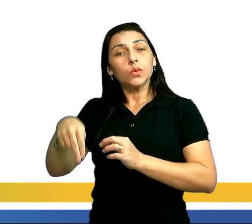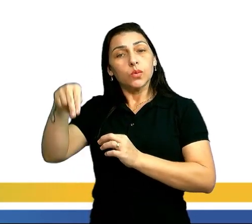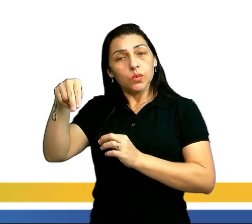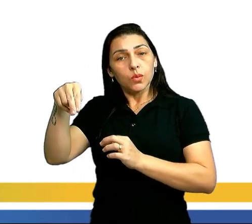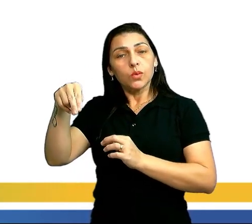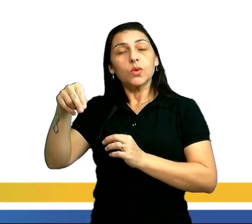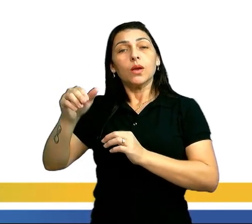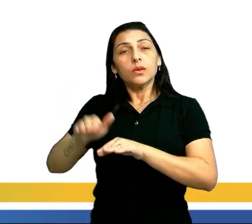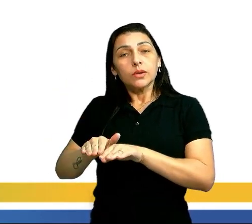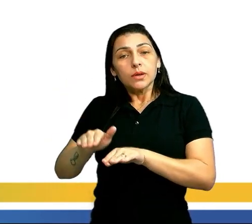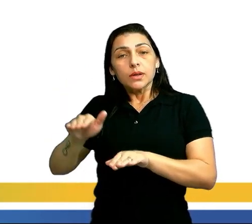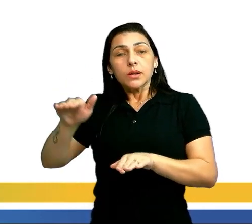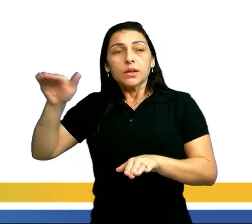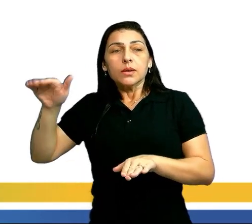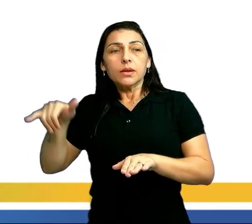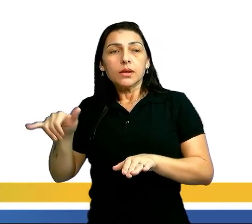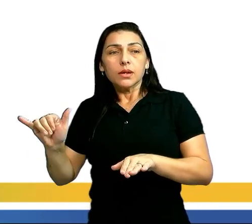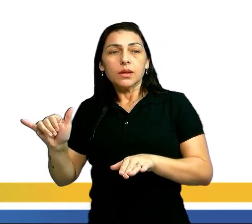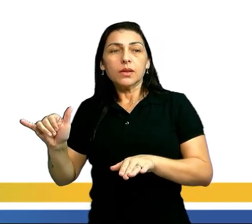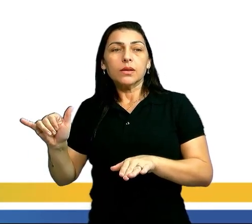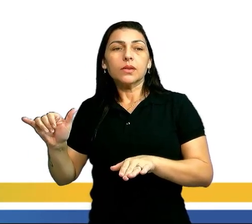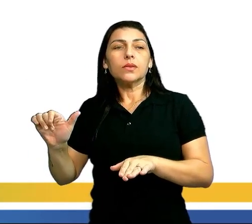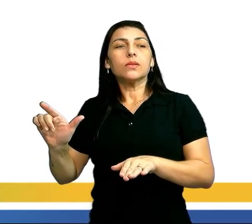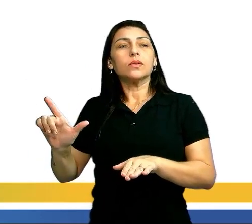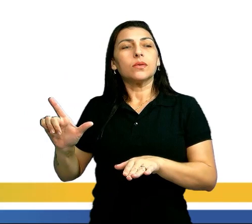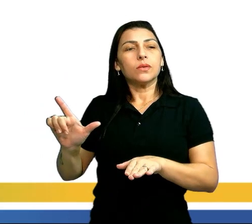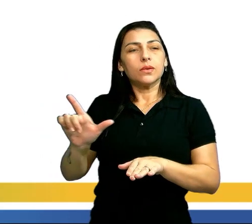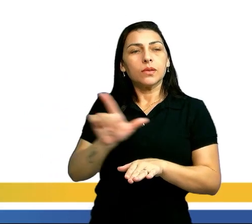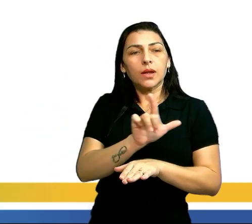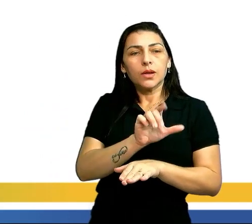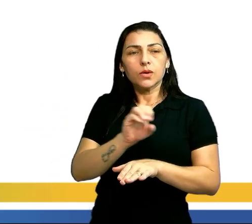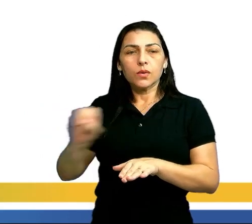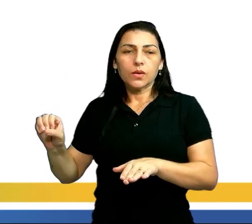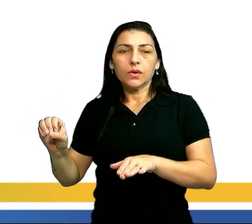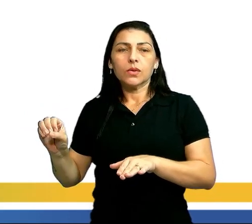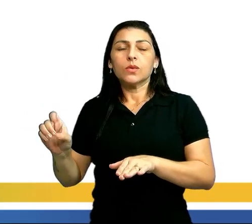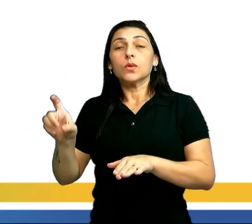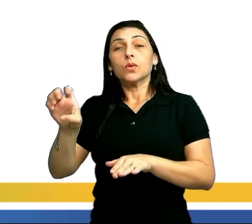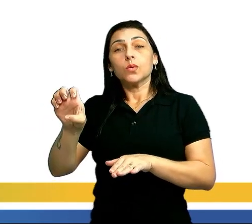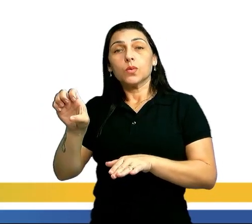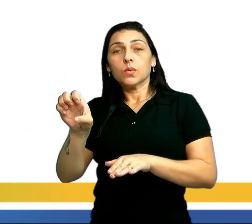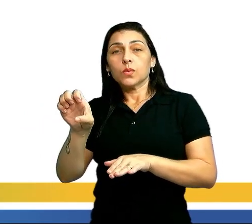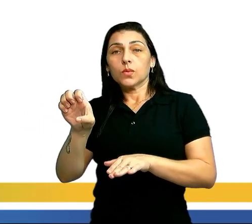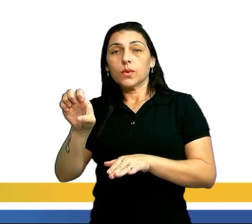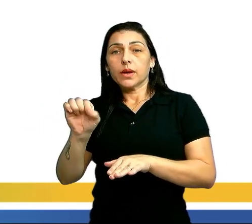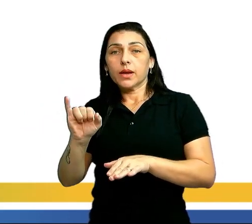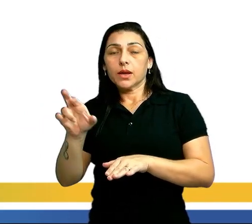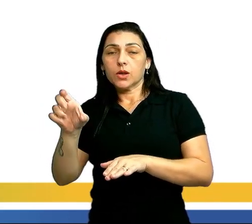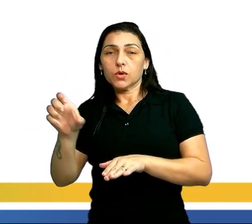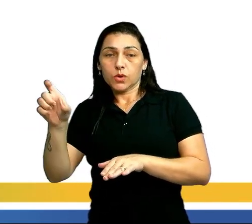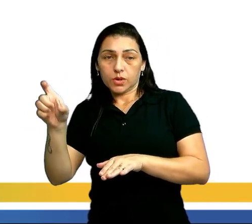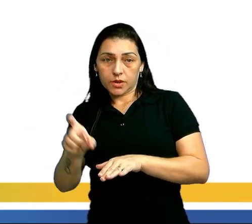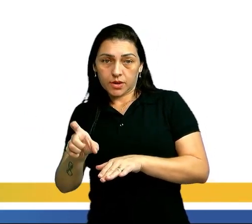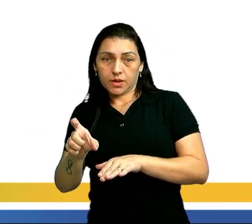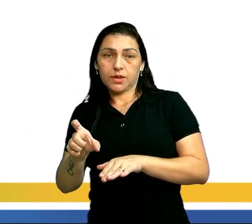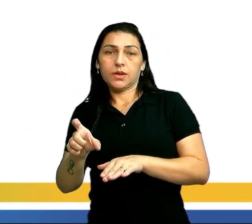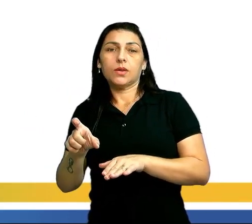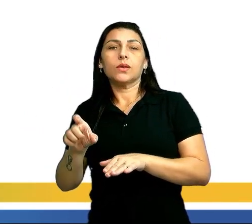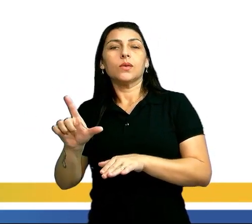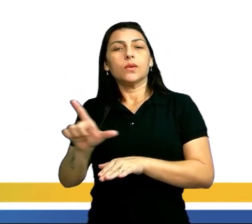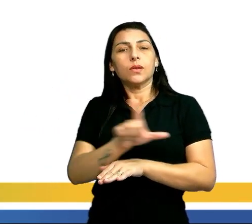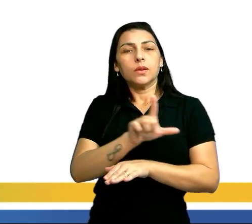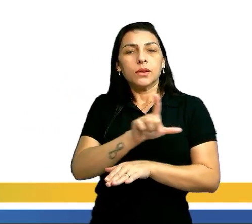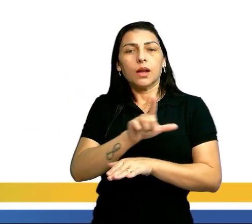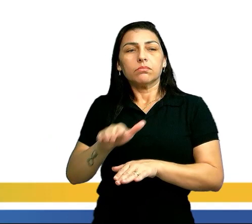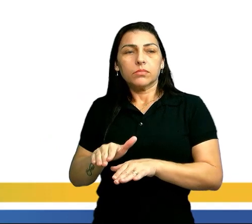de crescimento de Y e a direção leste-oeste é a mesma do eixo X, sendo que o sentido leste é o sentido